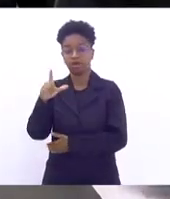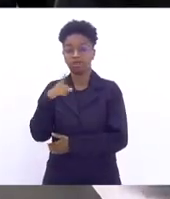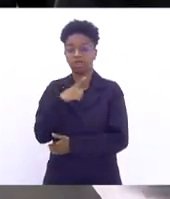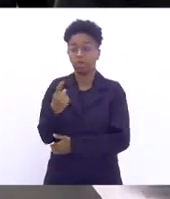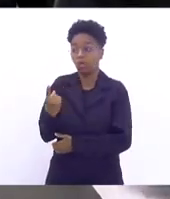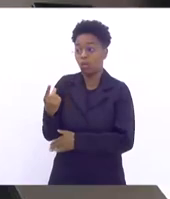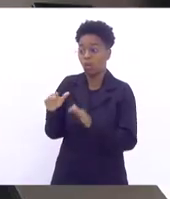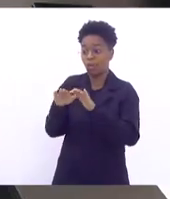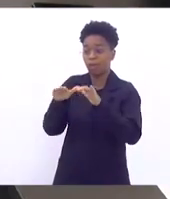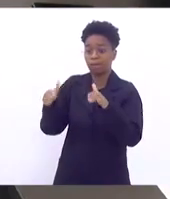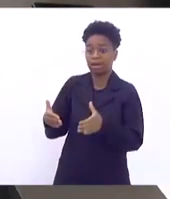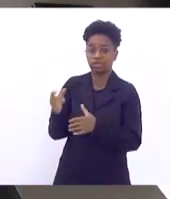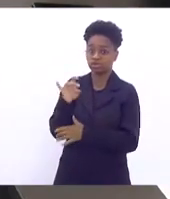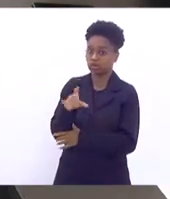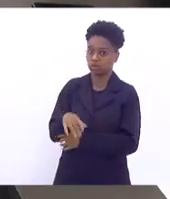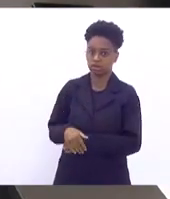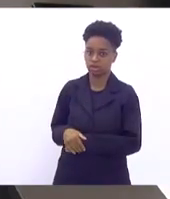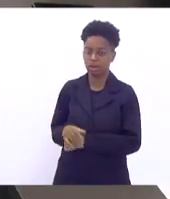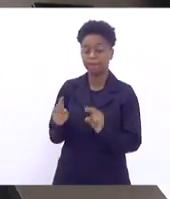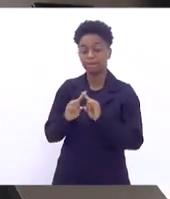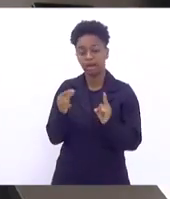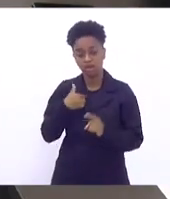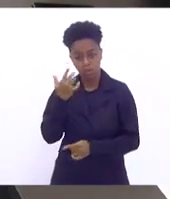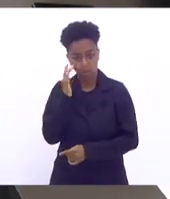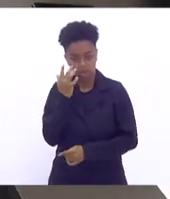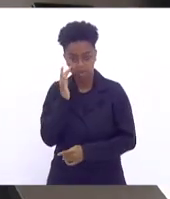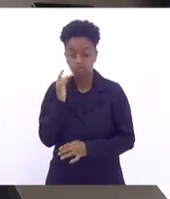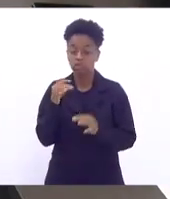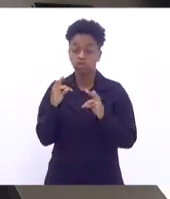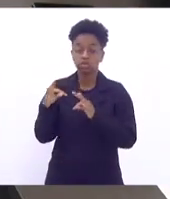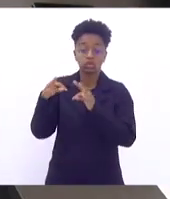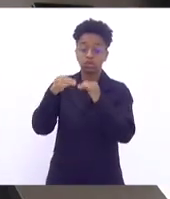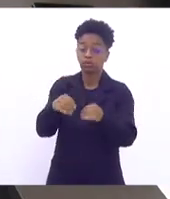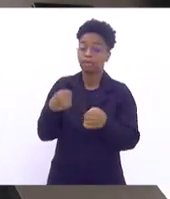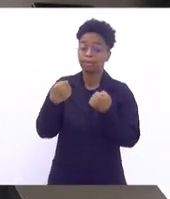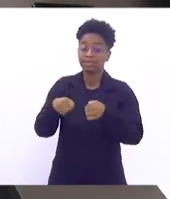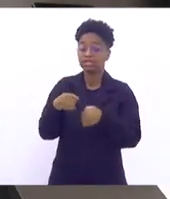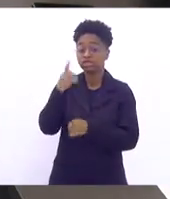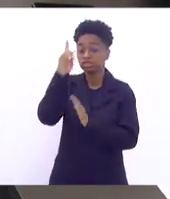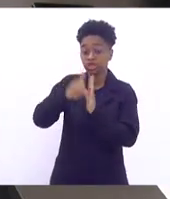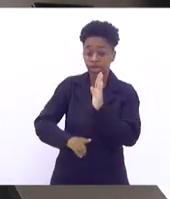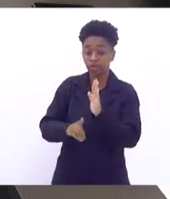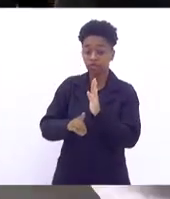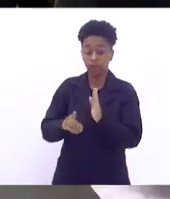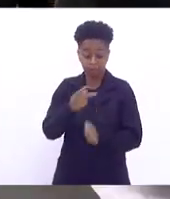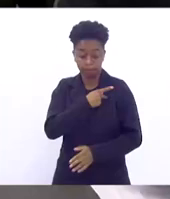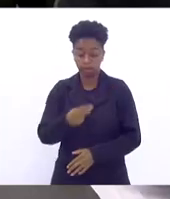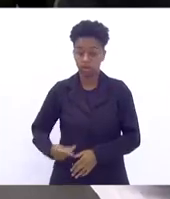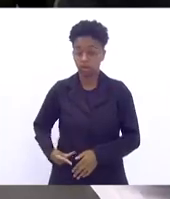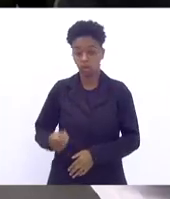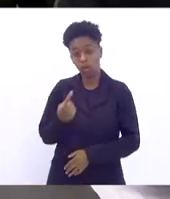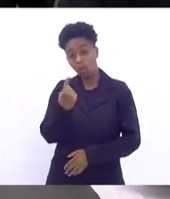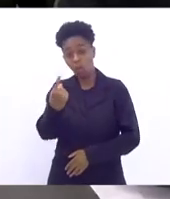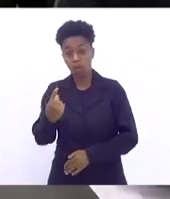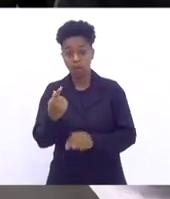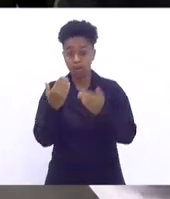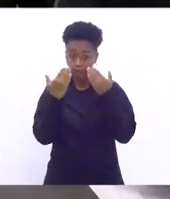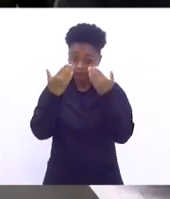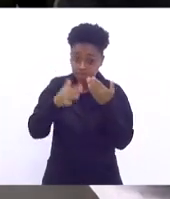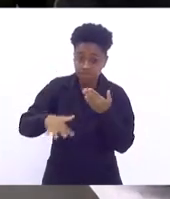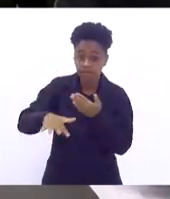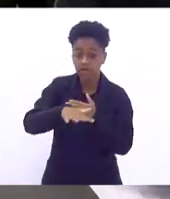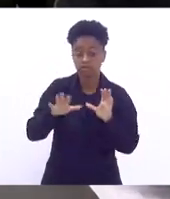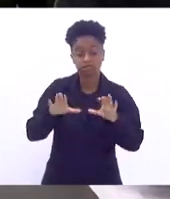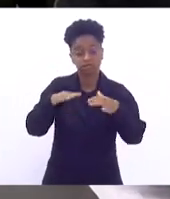é que eu acho que Todos deveriam ter direito de presidir pelo menos uma frente parlamentar você imagina a gente criar